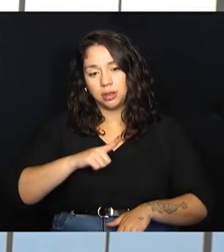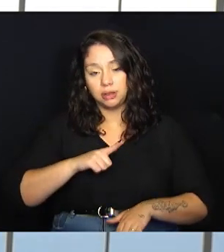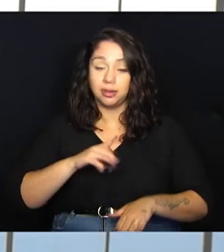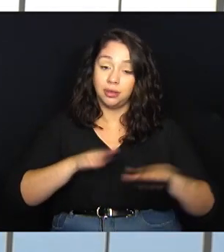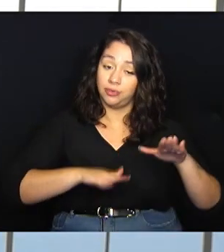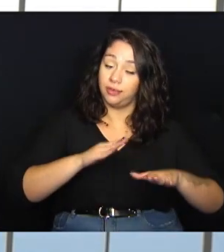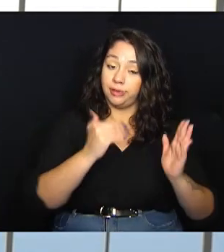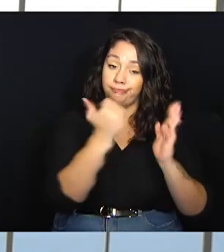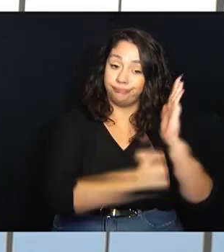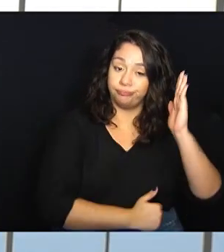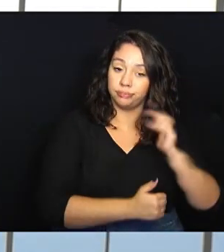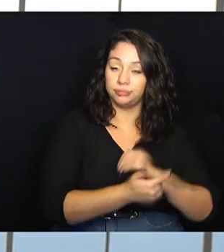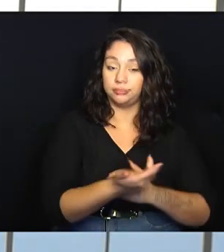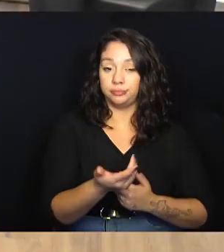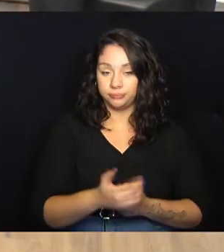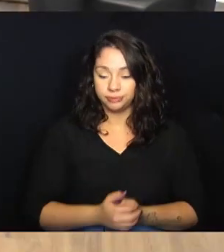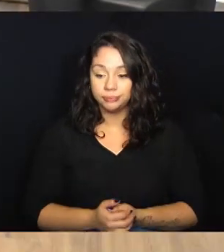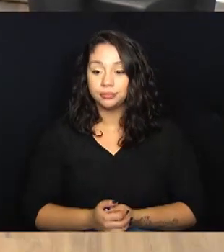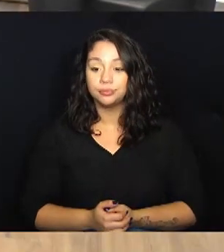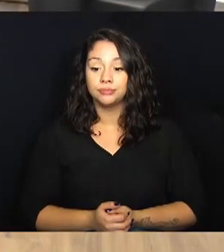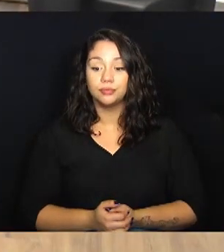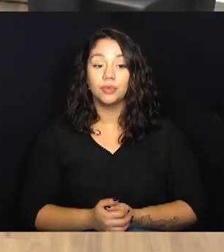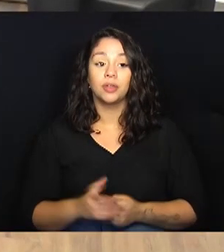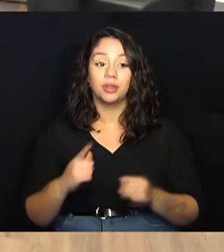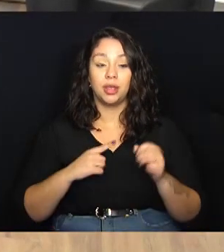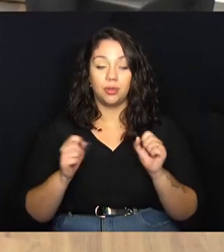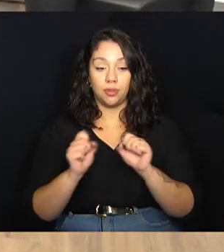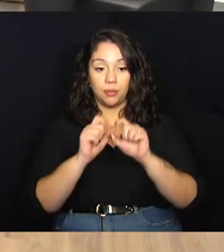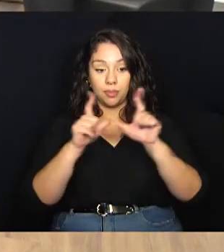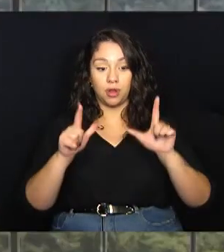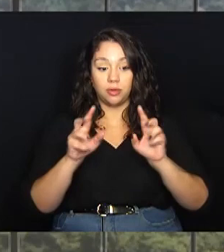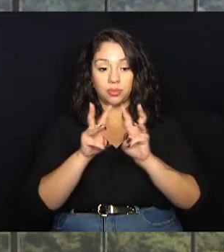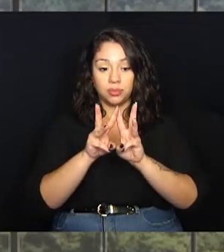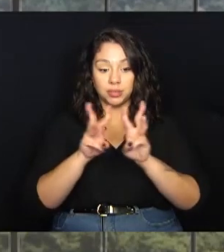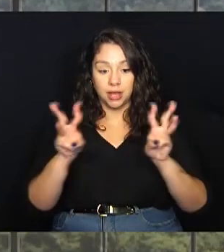também. Olha, eu estou aqui com o site nacional